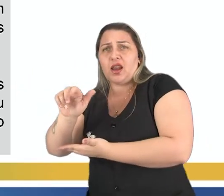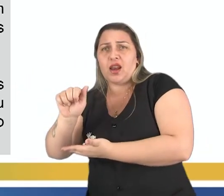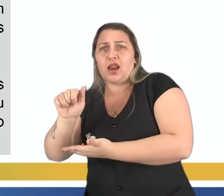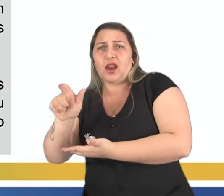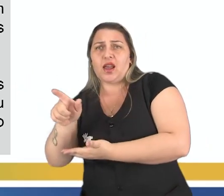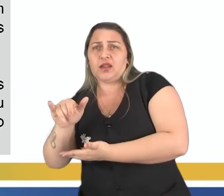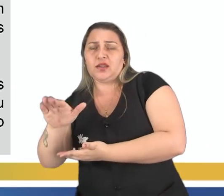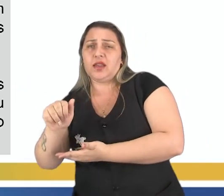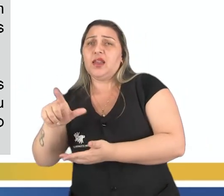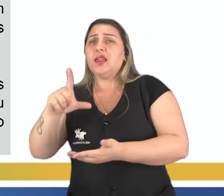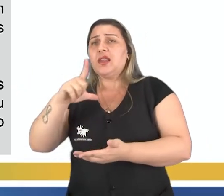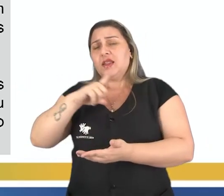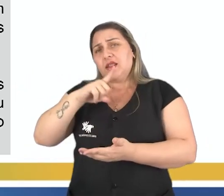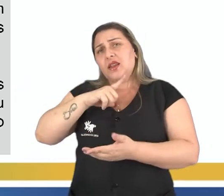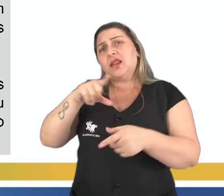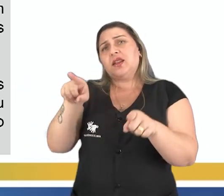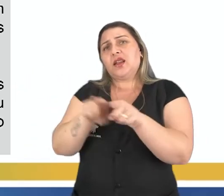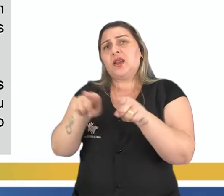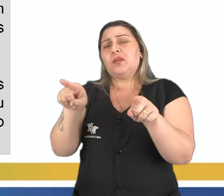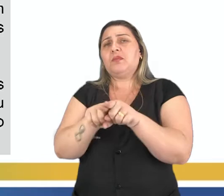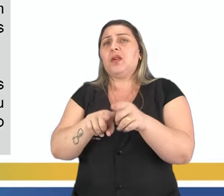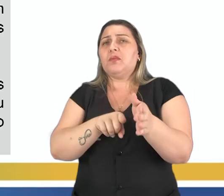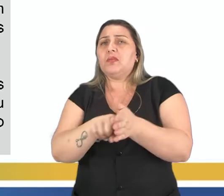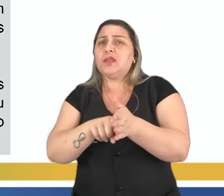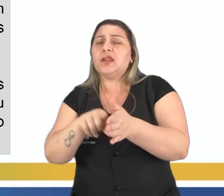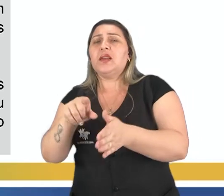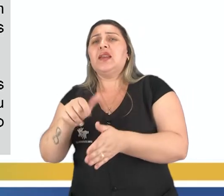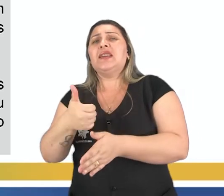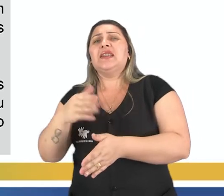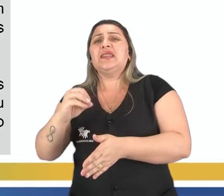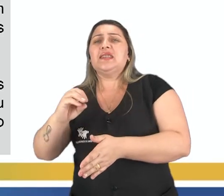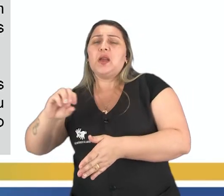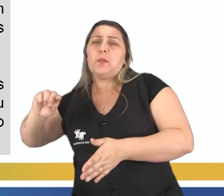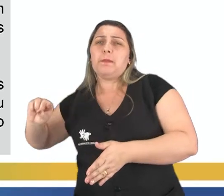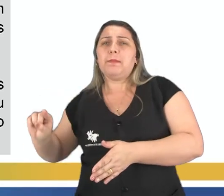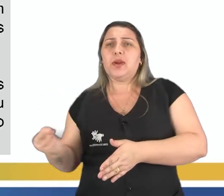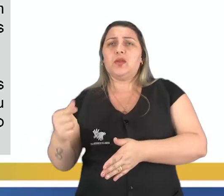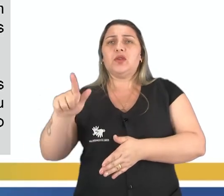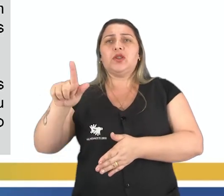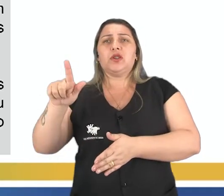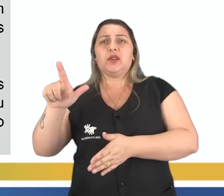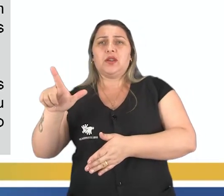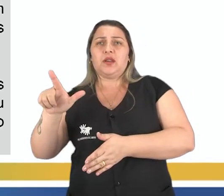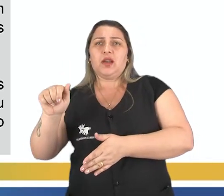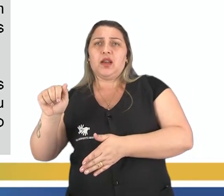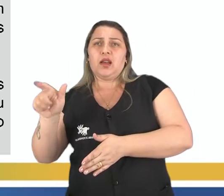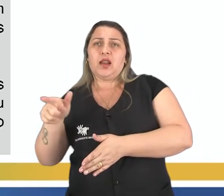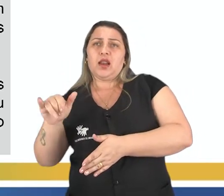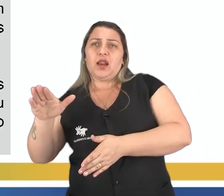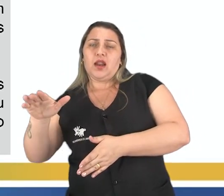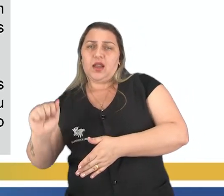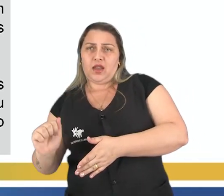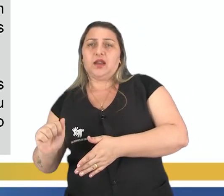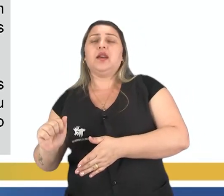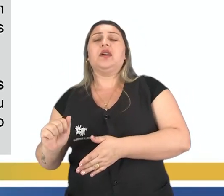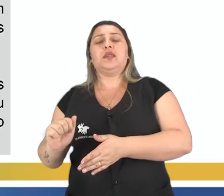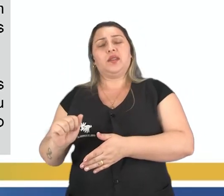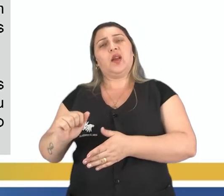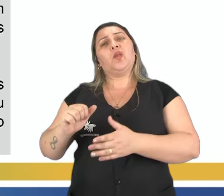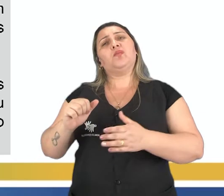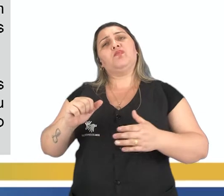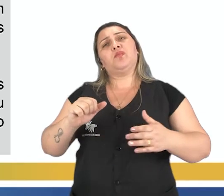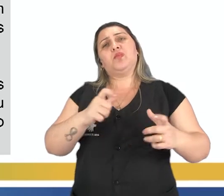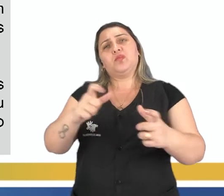Láctea. Há uma estimativa de que exista cerca de 100 bilhões de galáxias com inumeráveis corpos